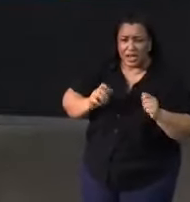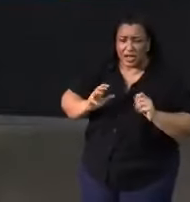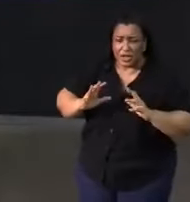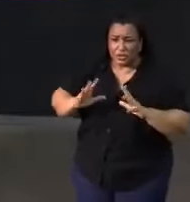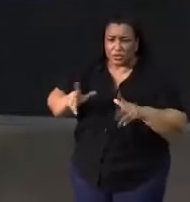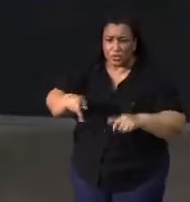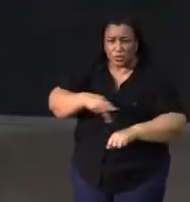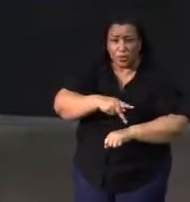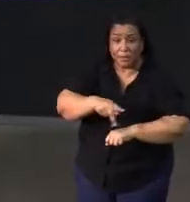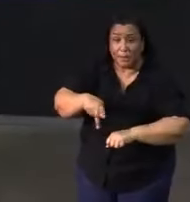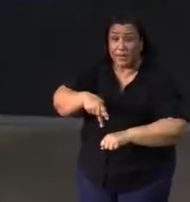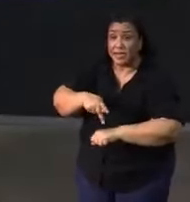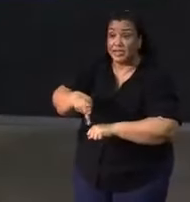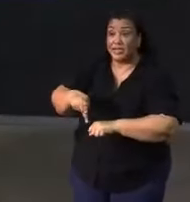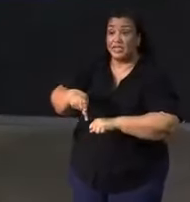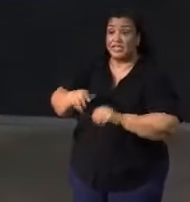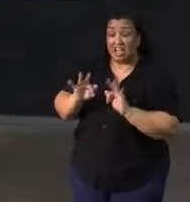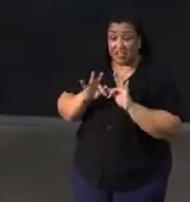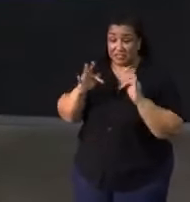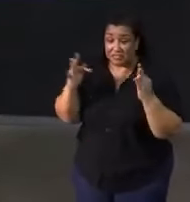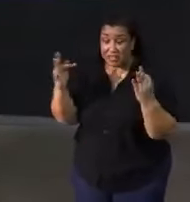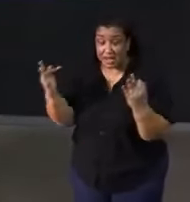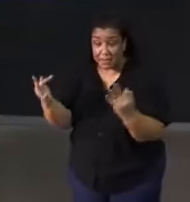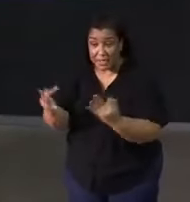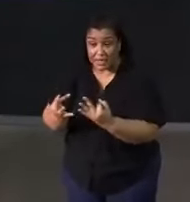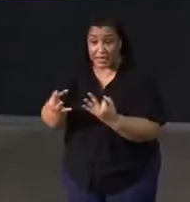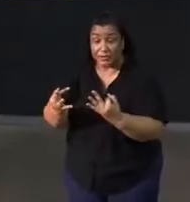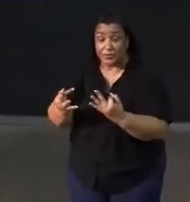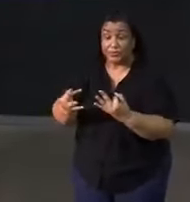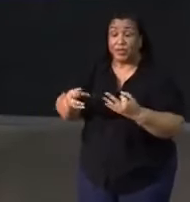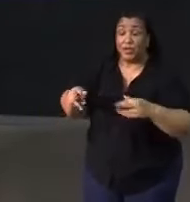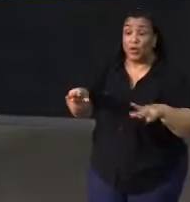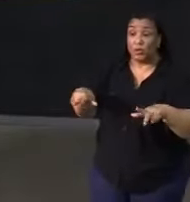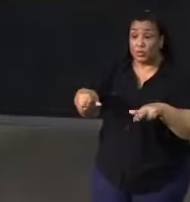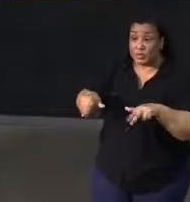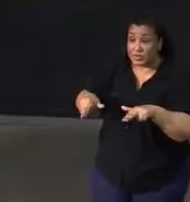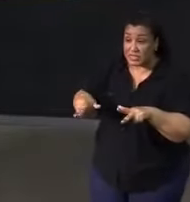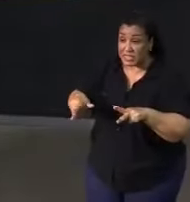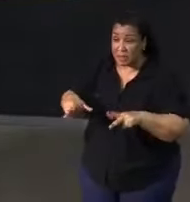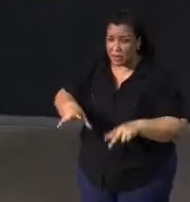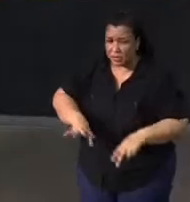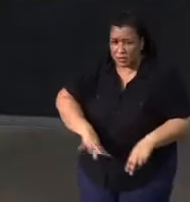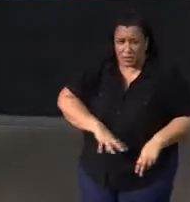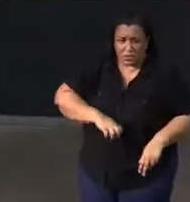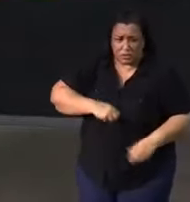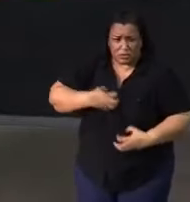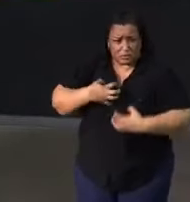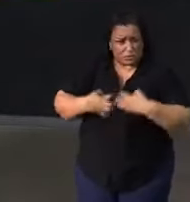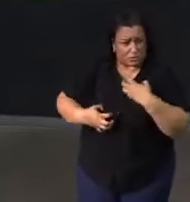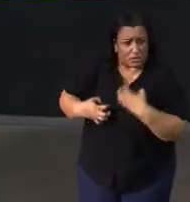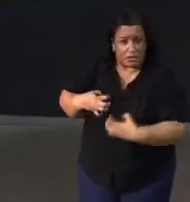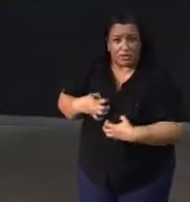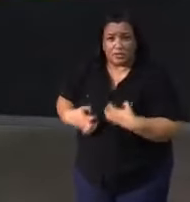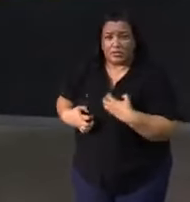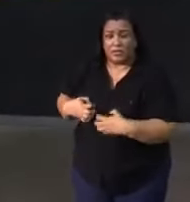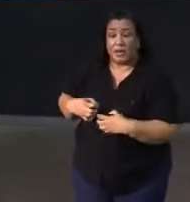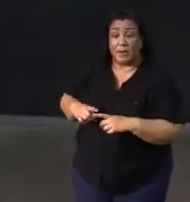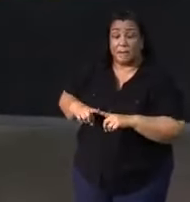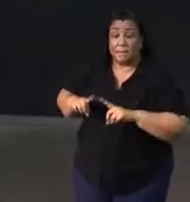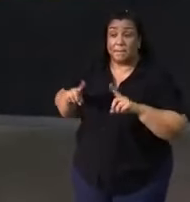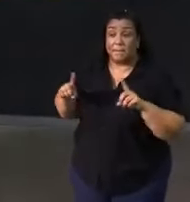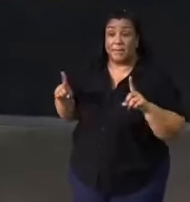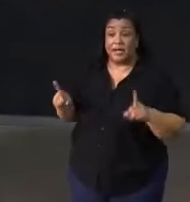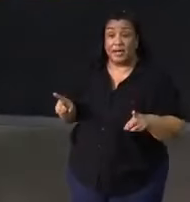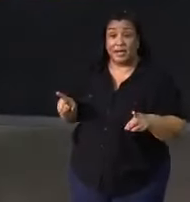seus pais. Seus irmãos ficam furiosos e o odeiam por isso, mas a Bíblia vai dizer que